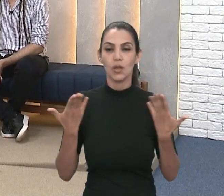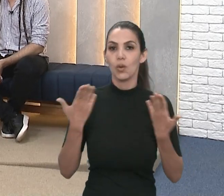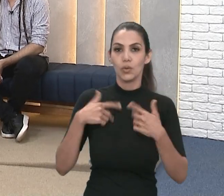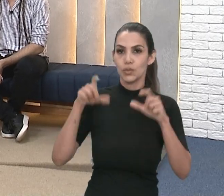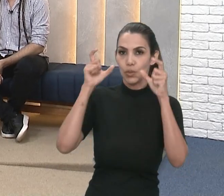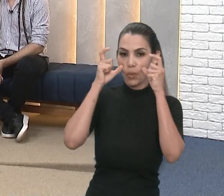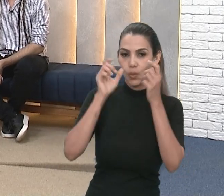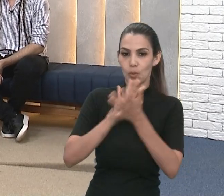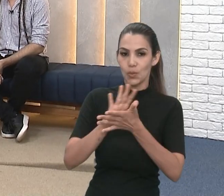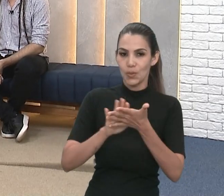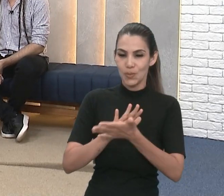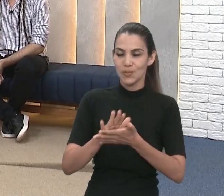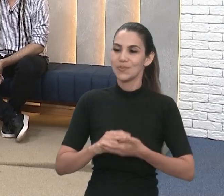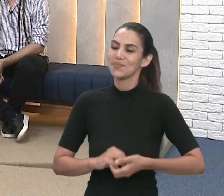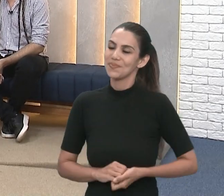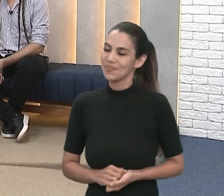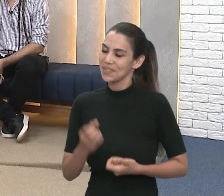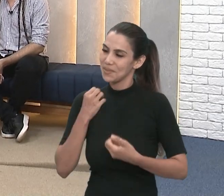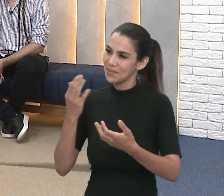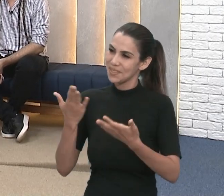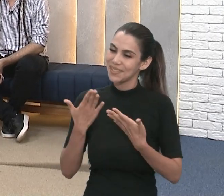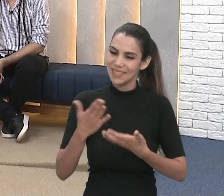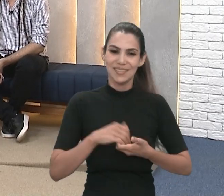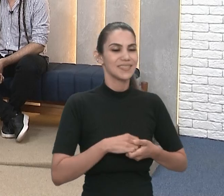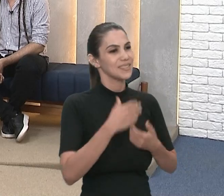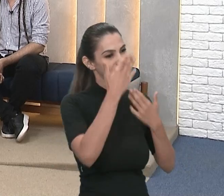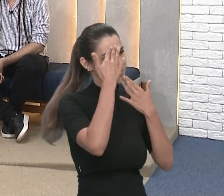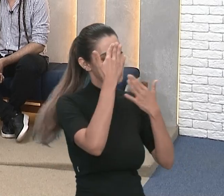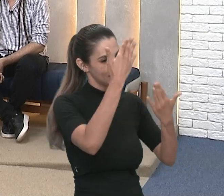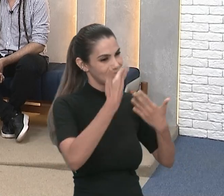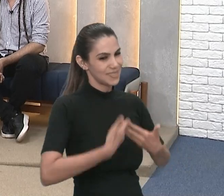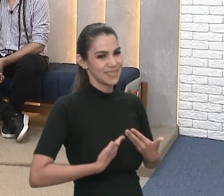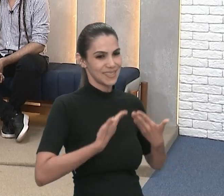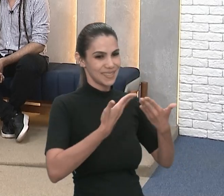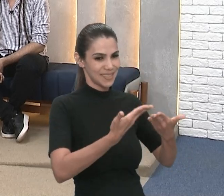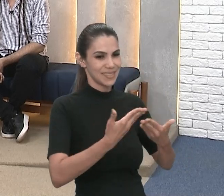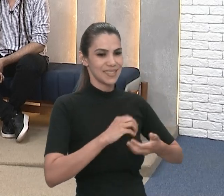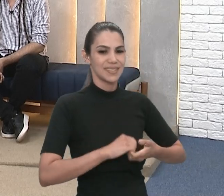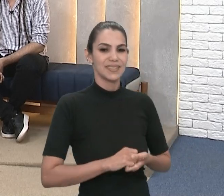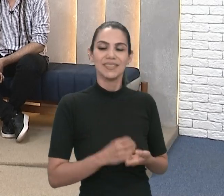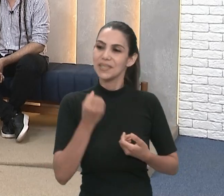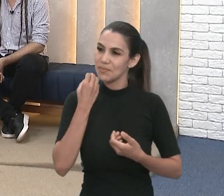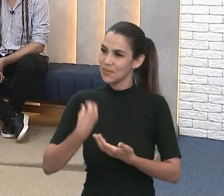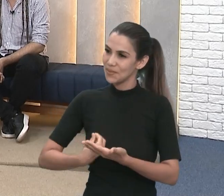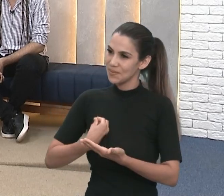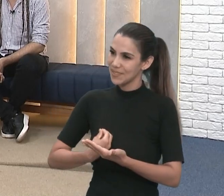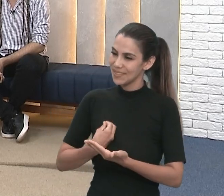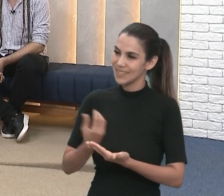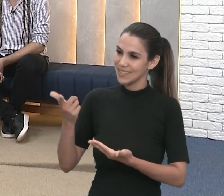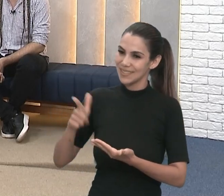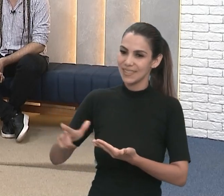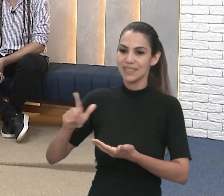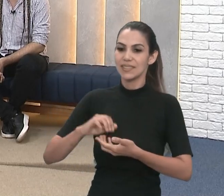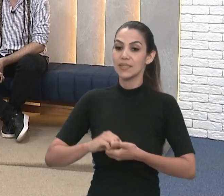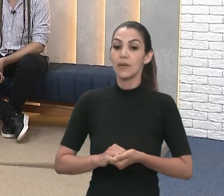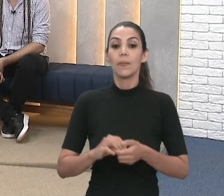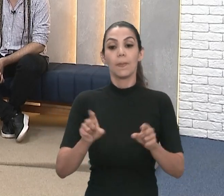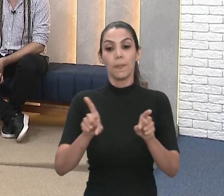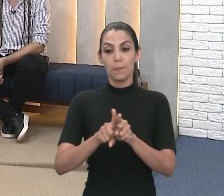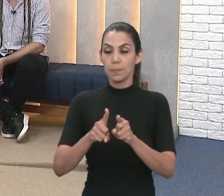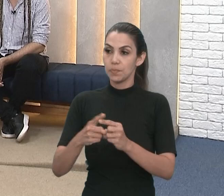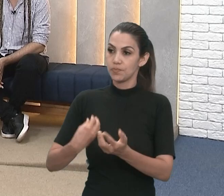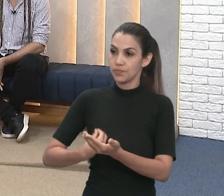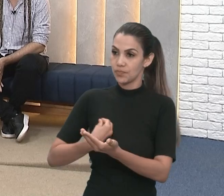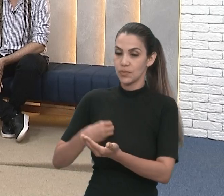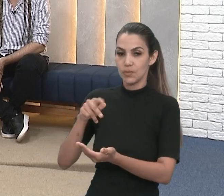óculos hoje. É verdade. Seja bem-vinda. Obrigada pelo convite, Cátia. Que bom tê-la aqui novamente. Também estamos aqui com a